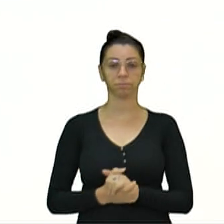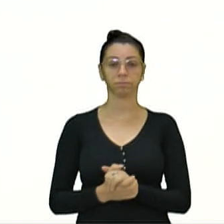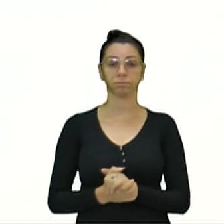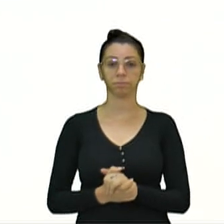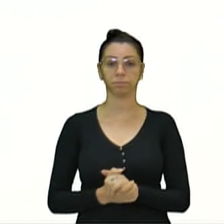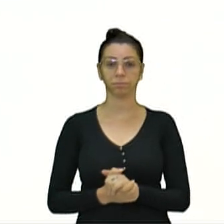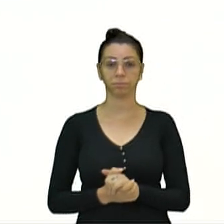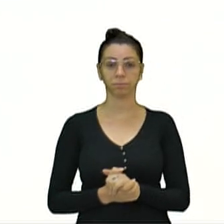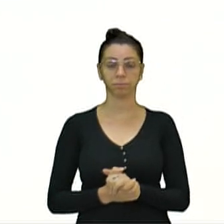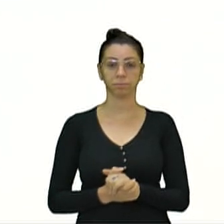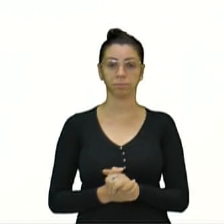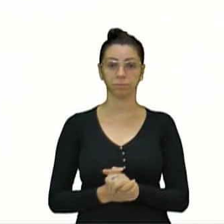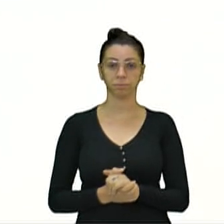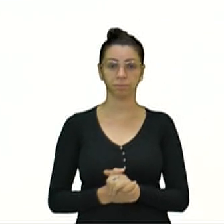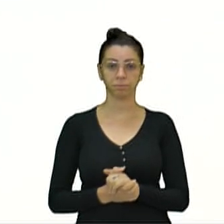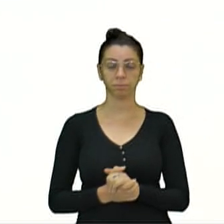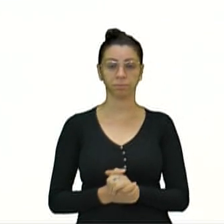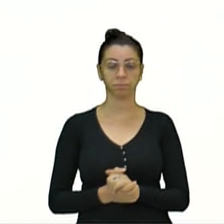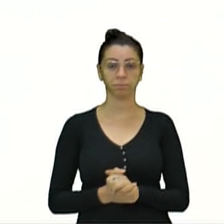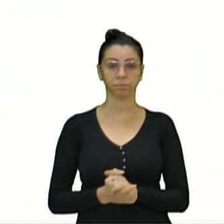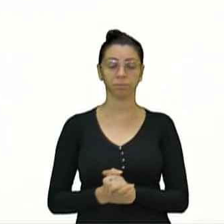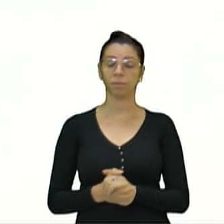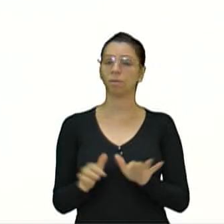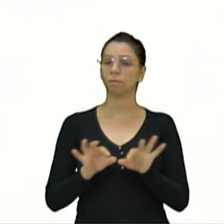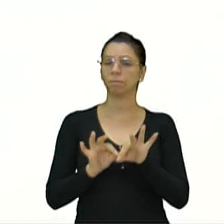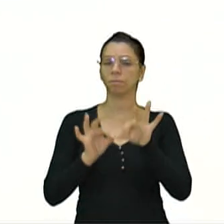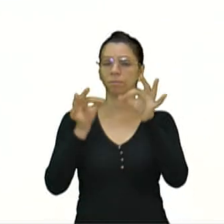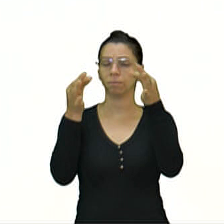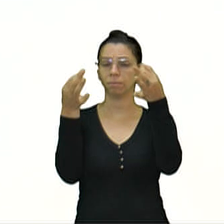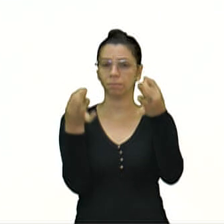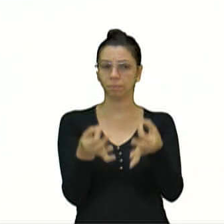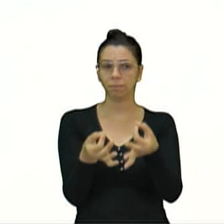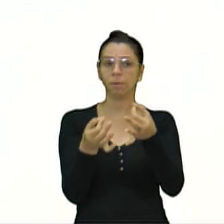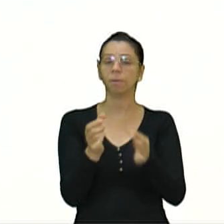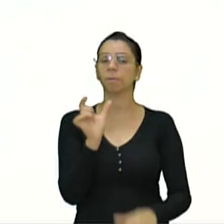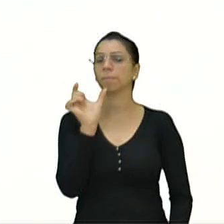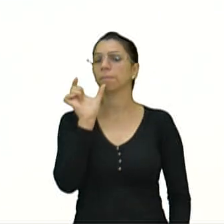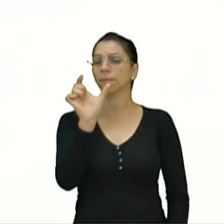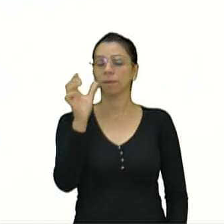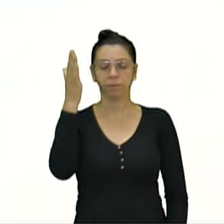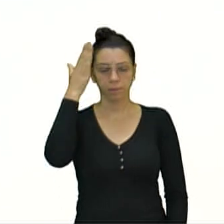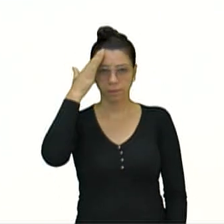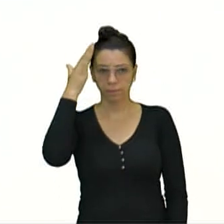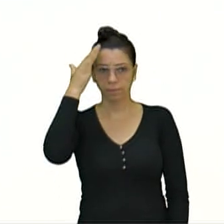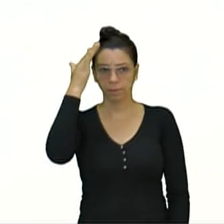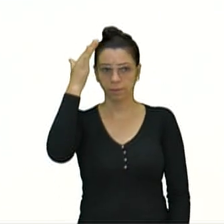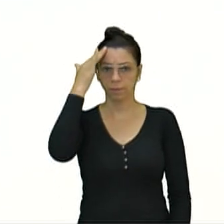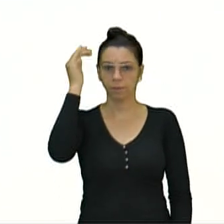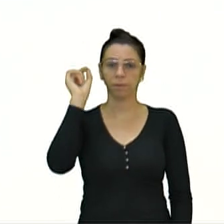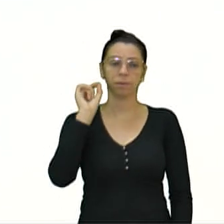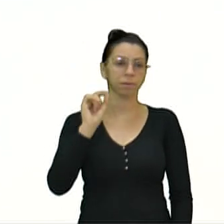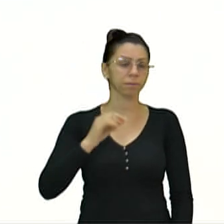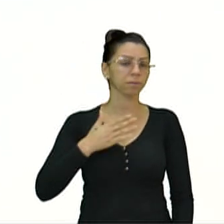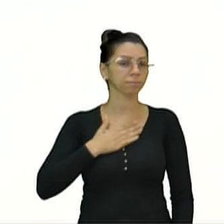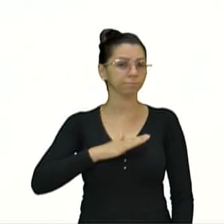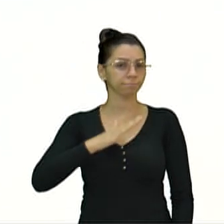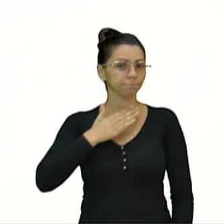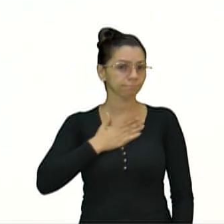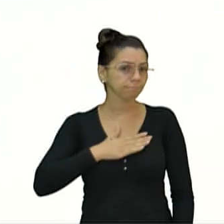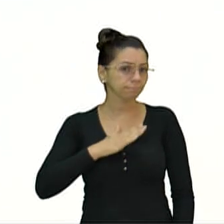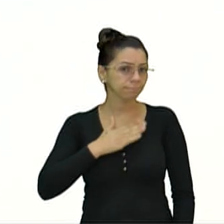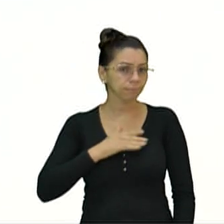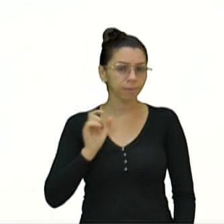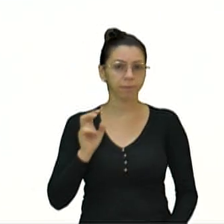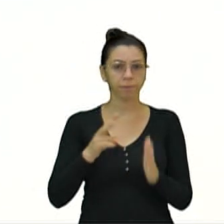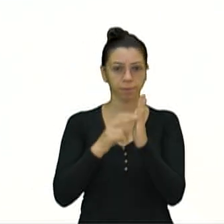food and soda. Tudo muito simples, palavras que a gente já viu bastante aqui nas nossas aulas, bem tranquilo o vocabulário para vocês